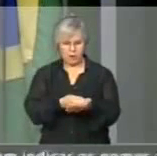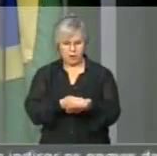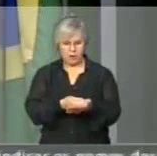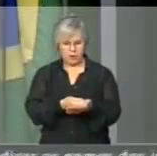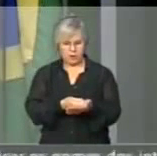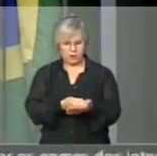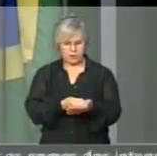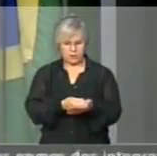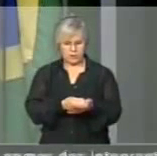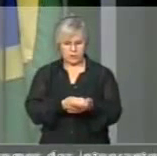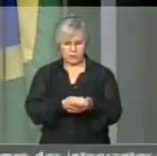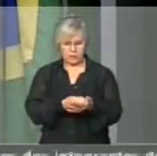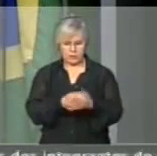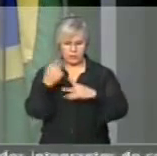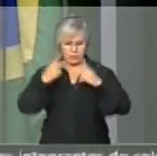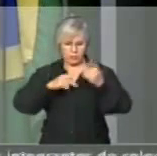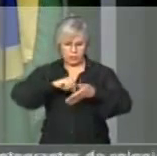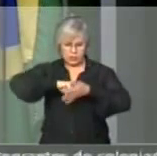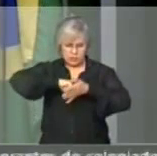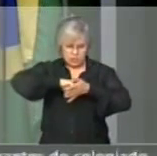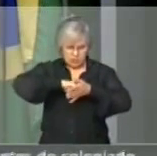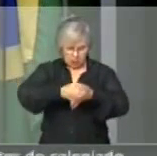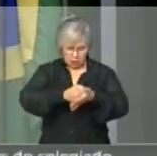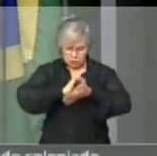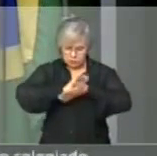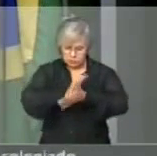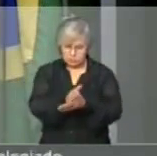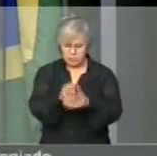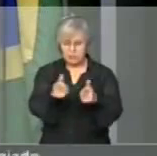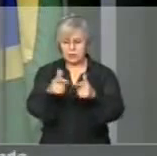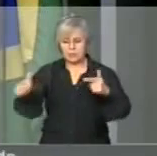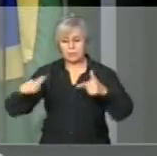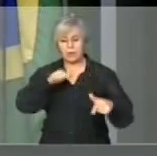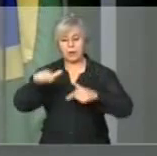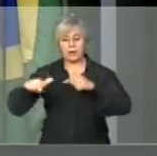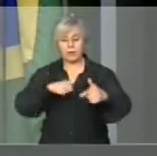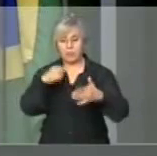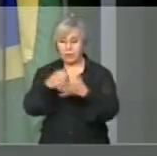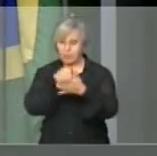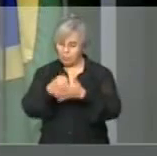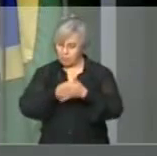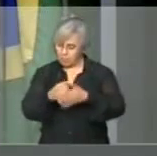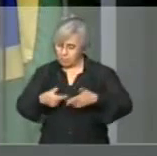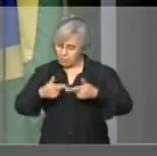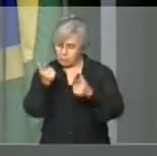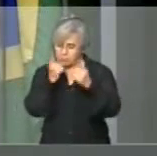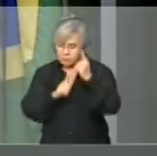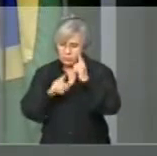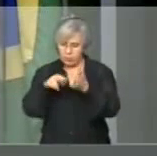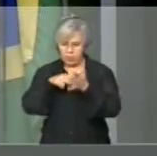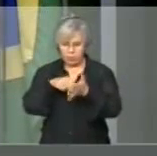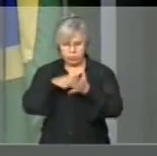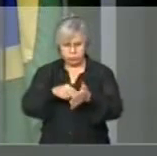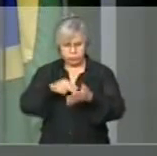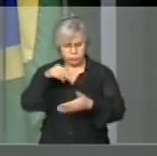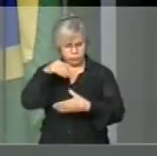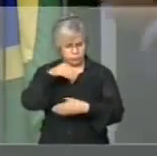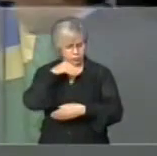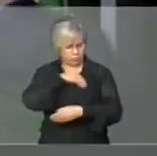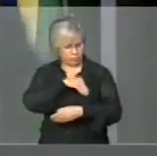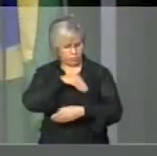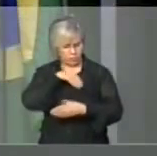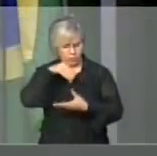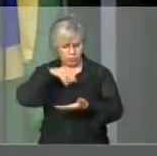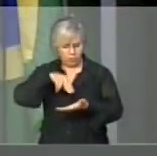sua política de arroxo, a maioria dos trabalhadores luta para preservar o emprego numa